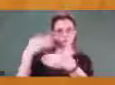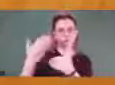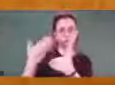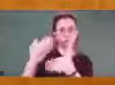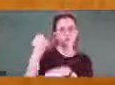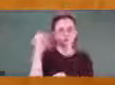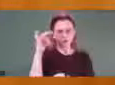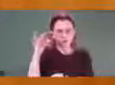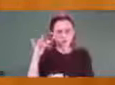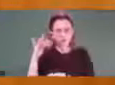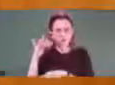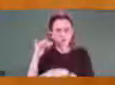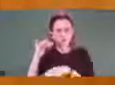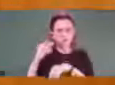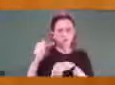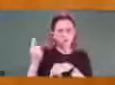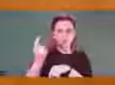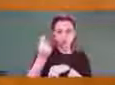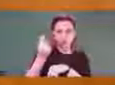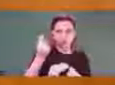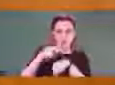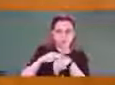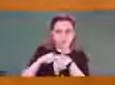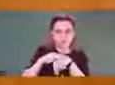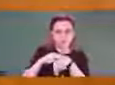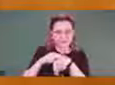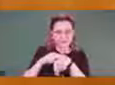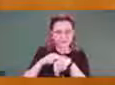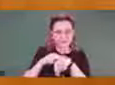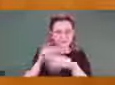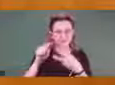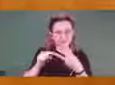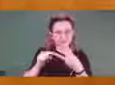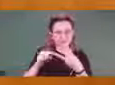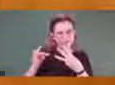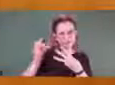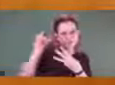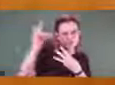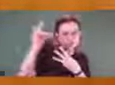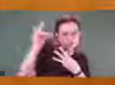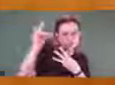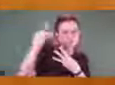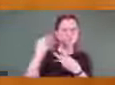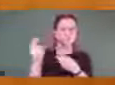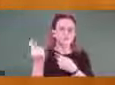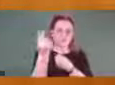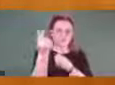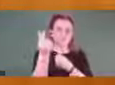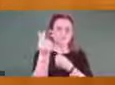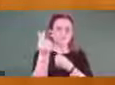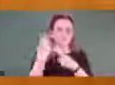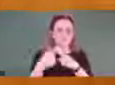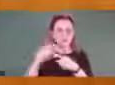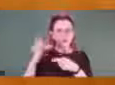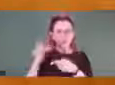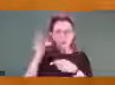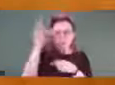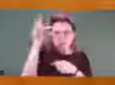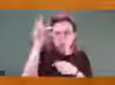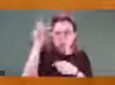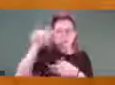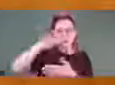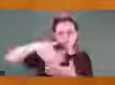da economia verde no fundo é o eixo do futuro da economia já que para o futuro da humanidade é